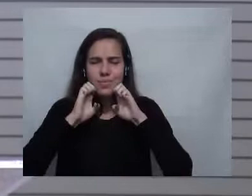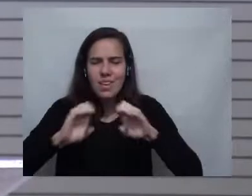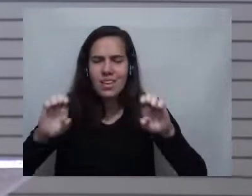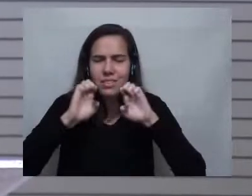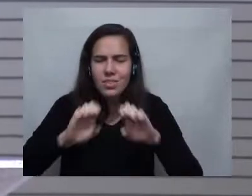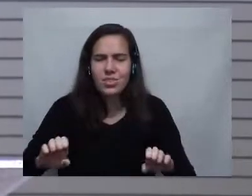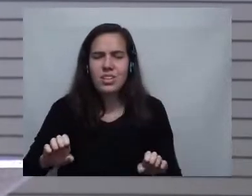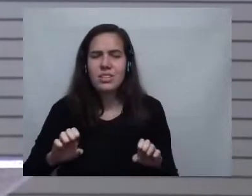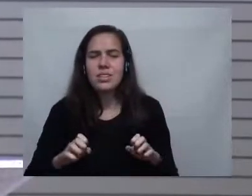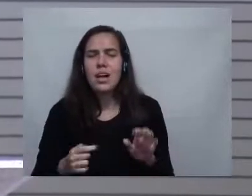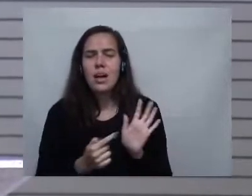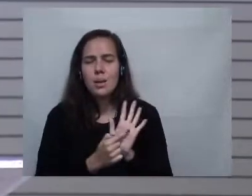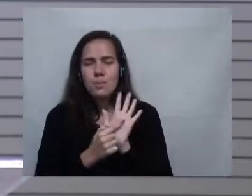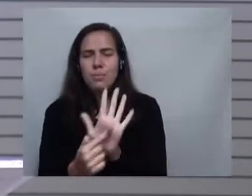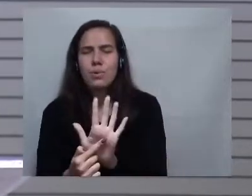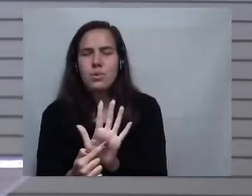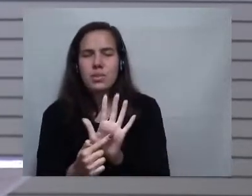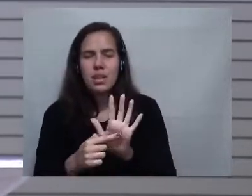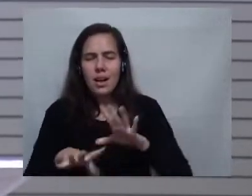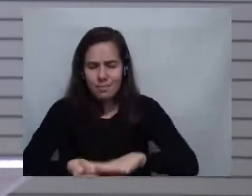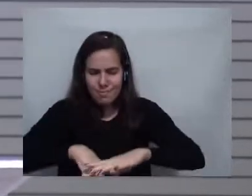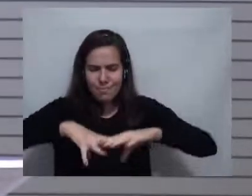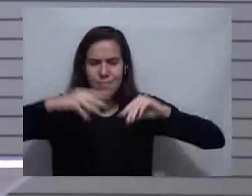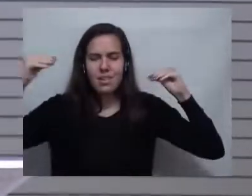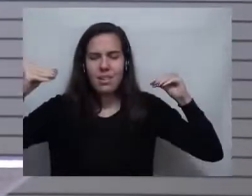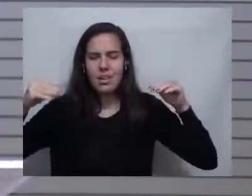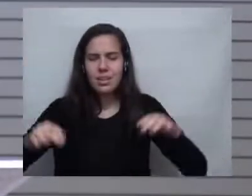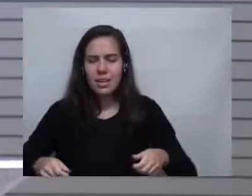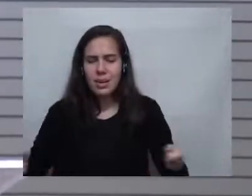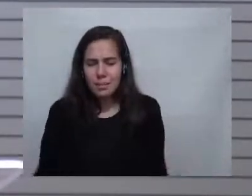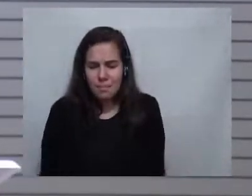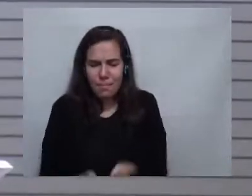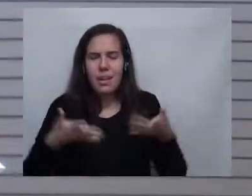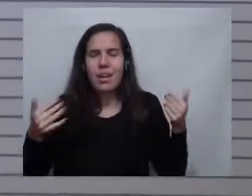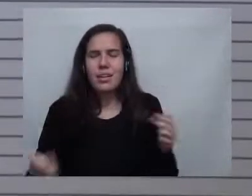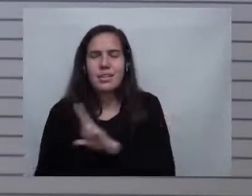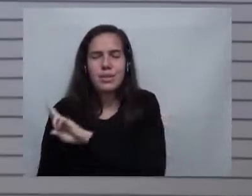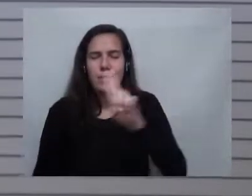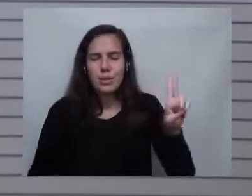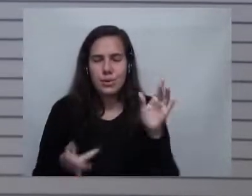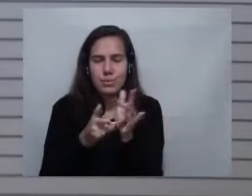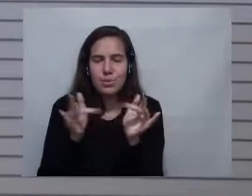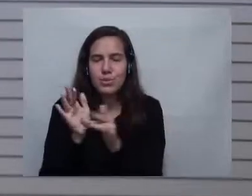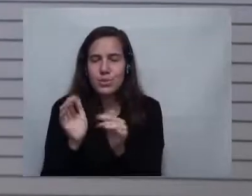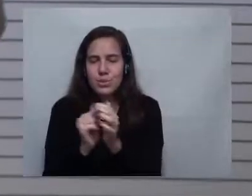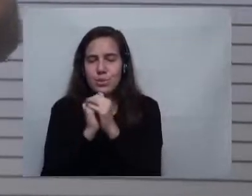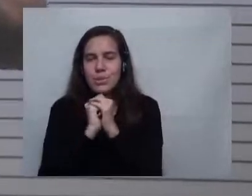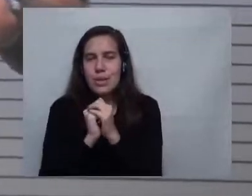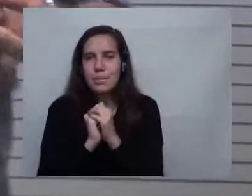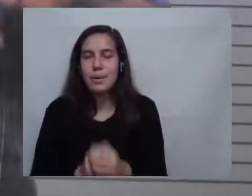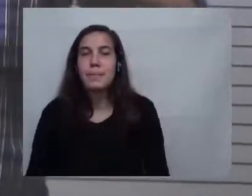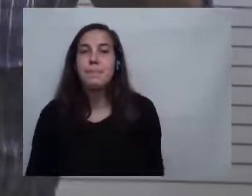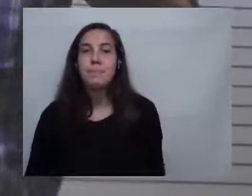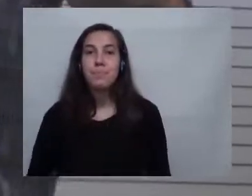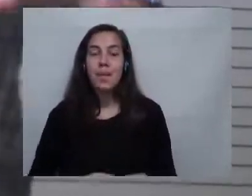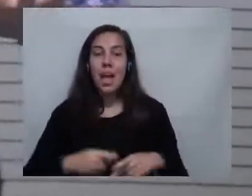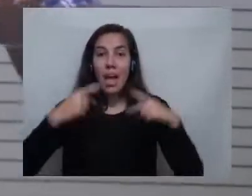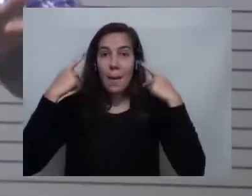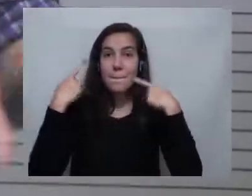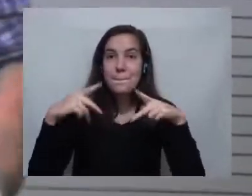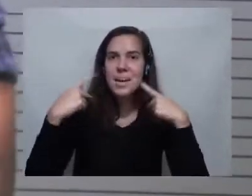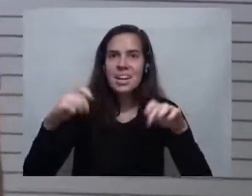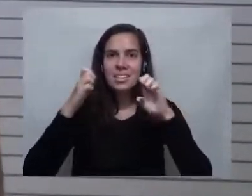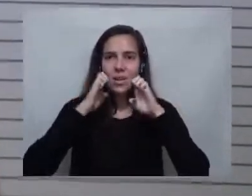e prodígios em nome de Jesus amém e a pregação do evangelho Oi e o